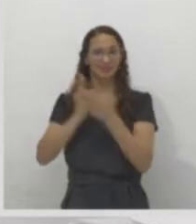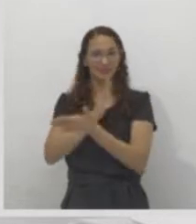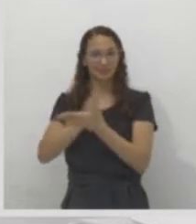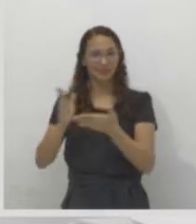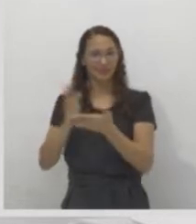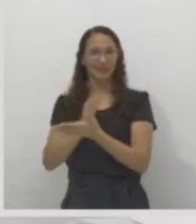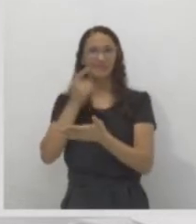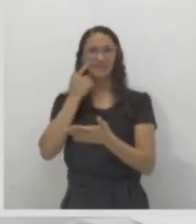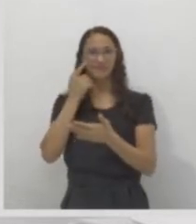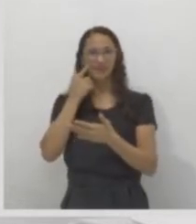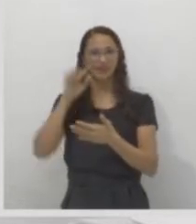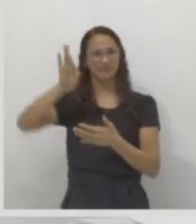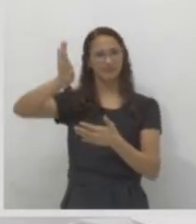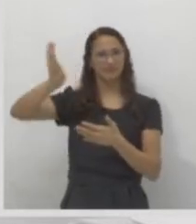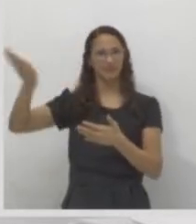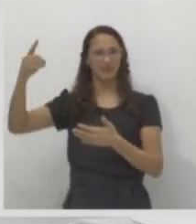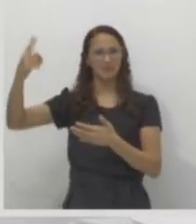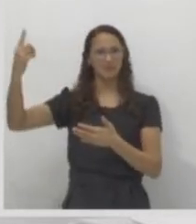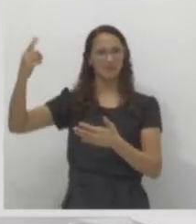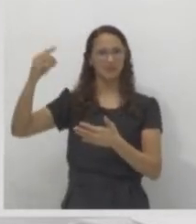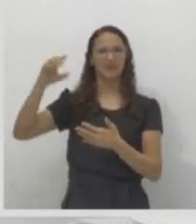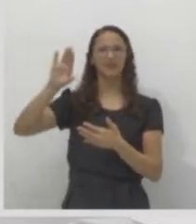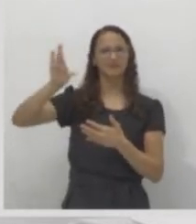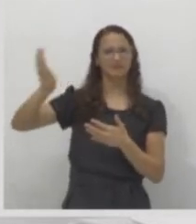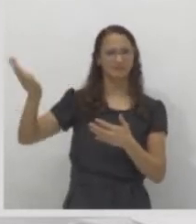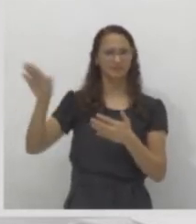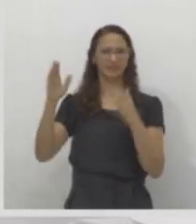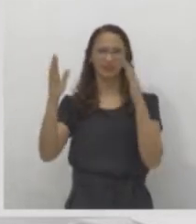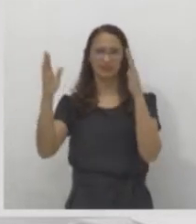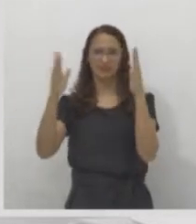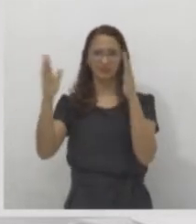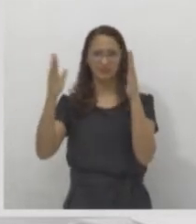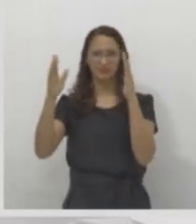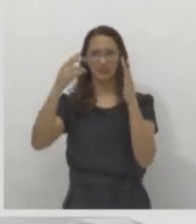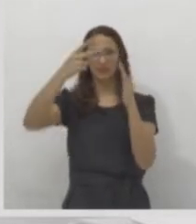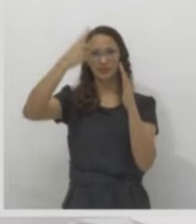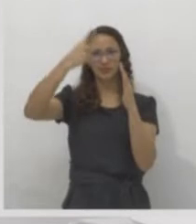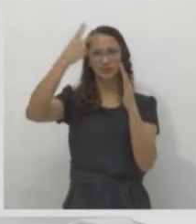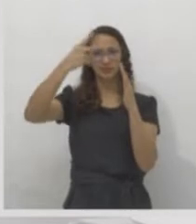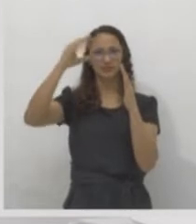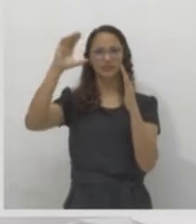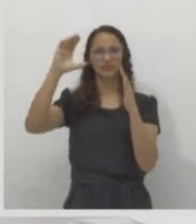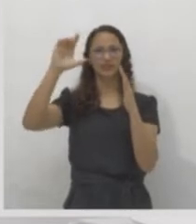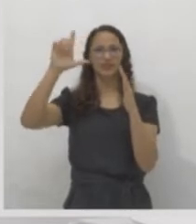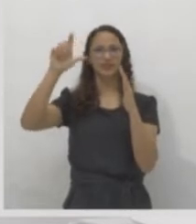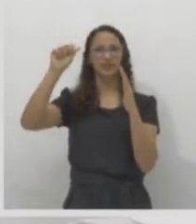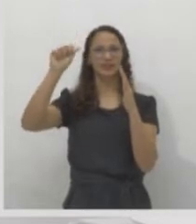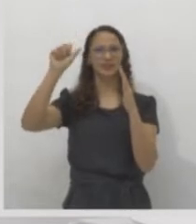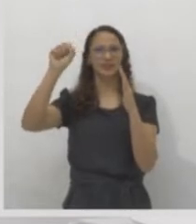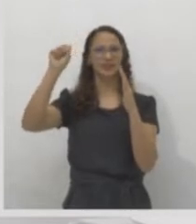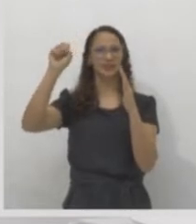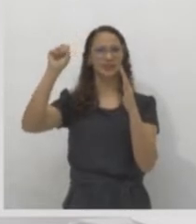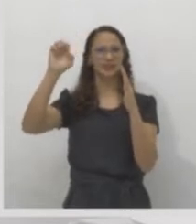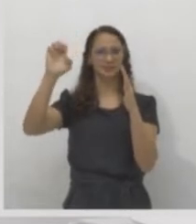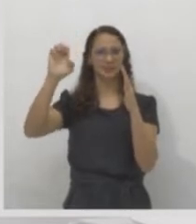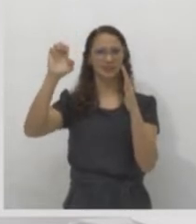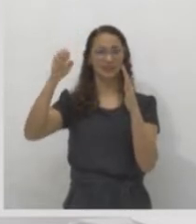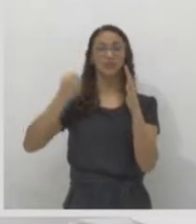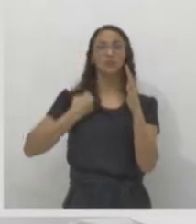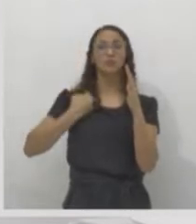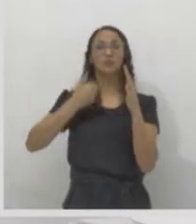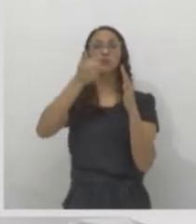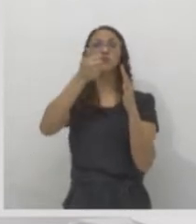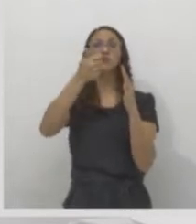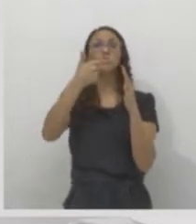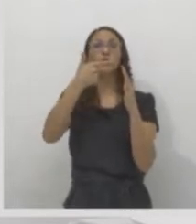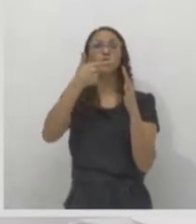aqui dentro. Esquece os outros números. Que número tem nessa classe? Aqui tem o número 12. Então, eu vou